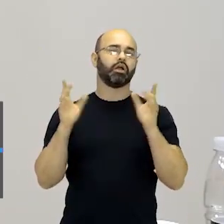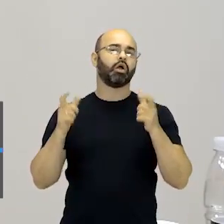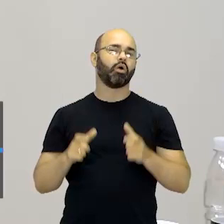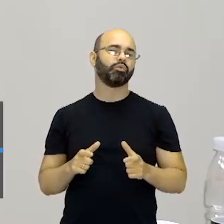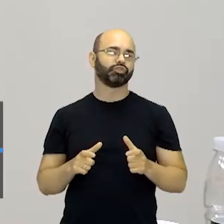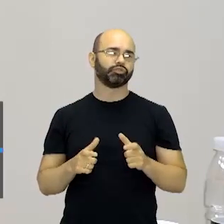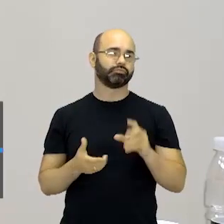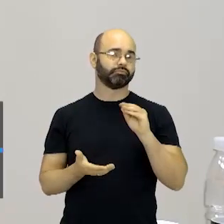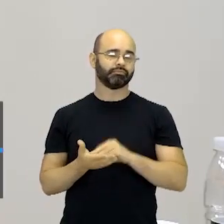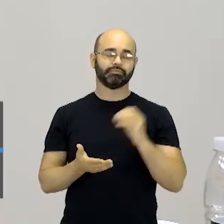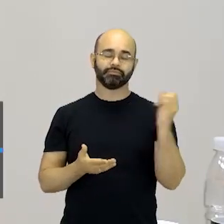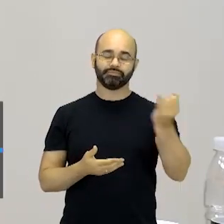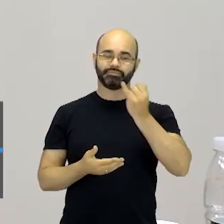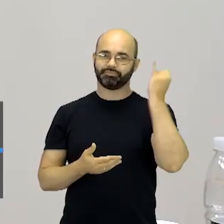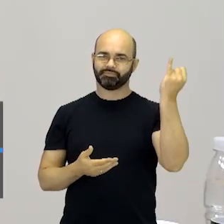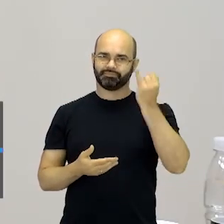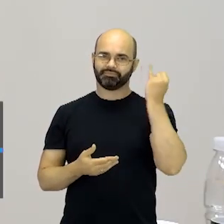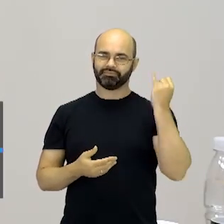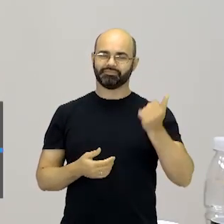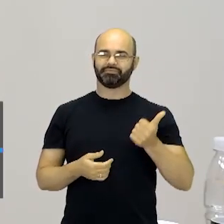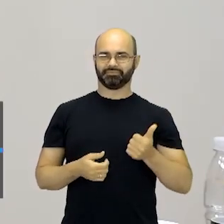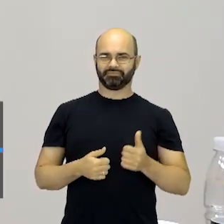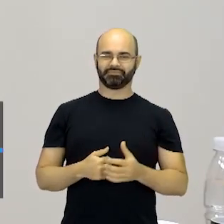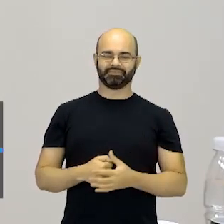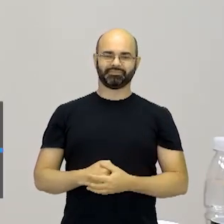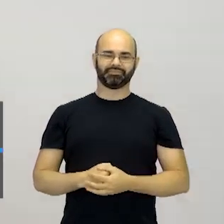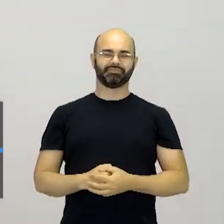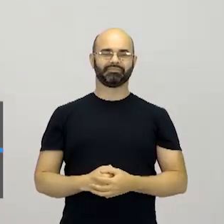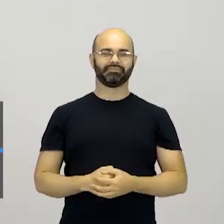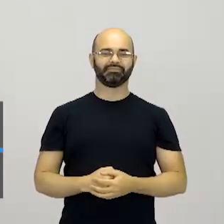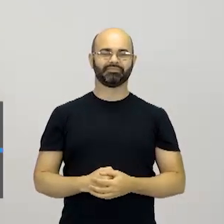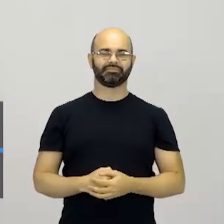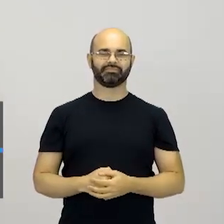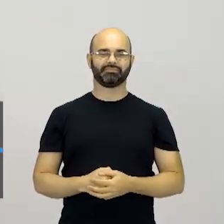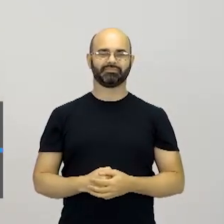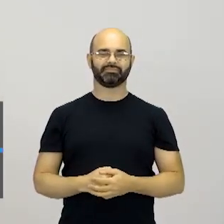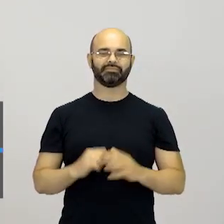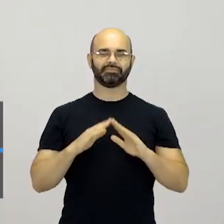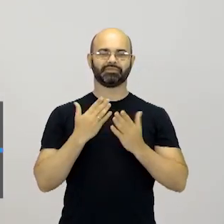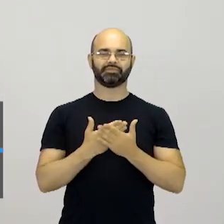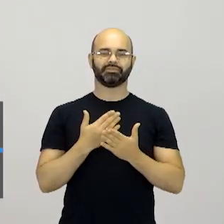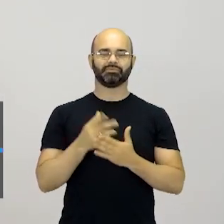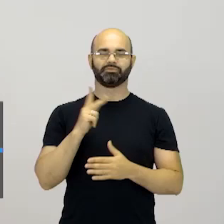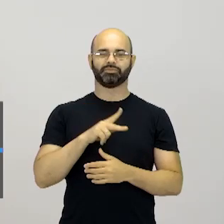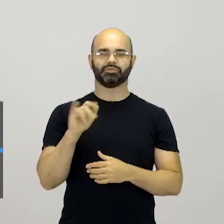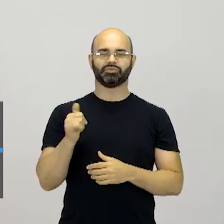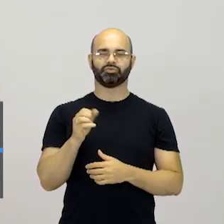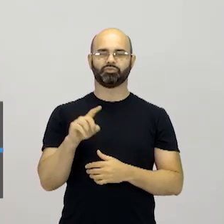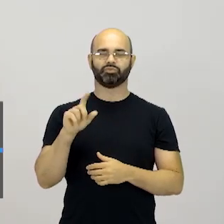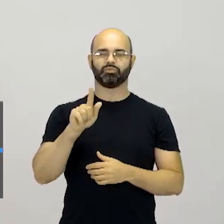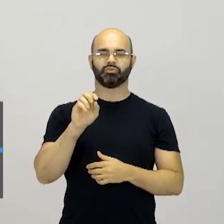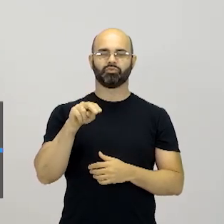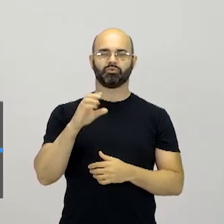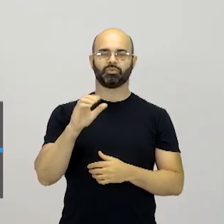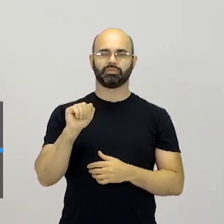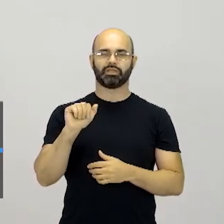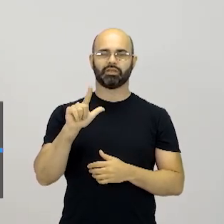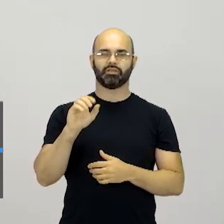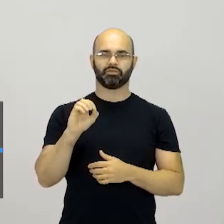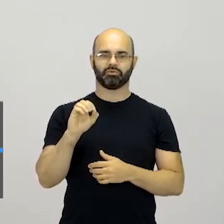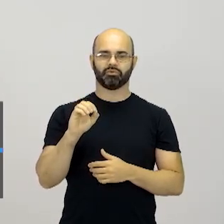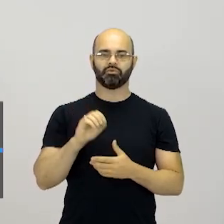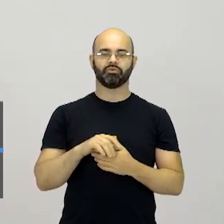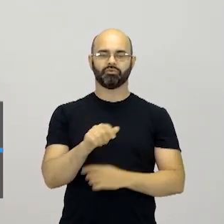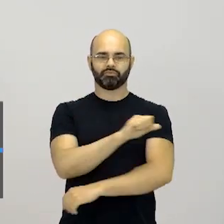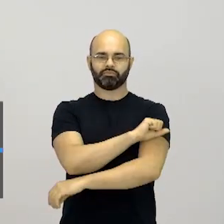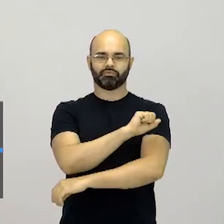isso é importantíssimo, muito tudo importante. Bem? Então vamos lá. Olá, os alunos da escola Professor João Gonçalves Barbosa adorando, Urias, os